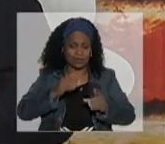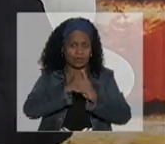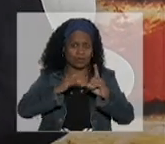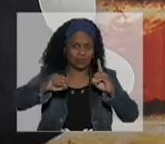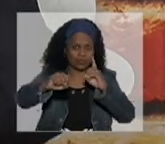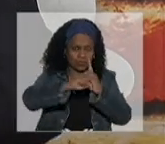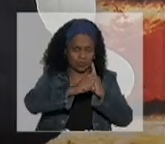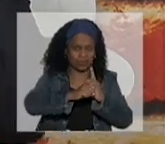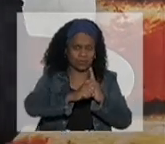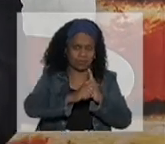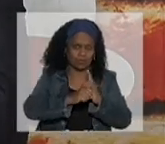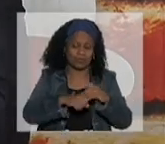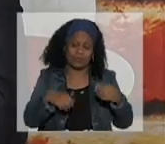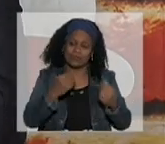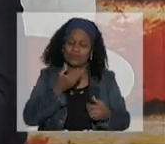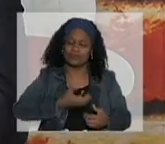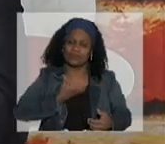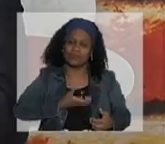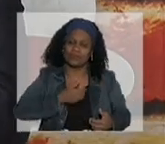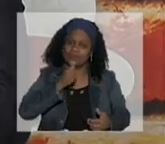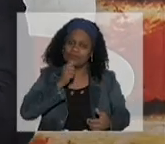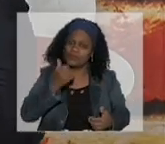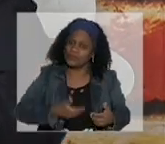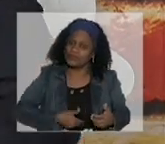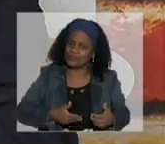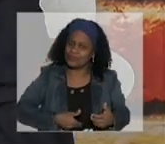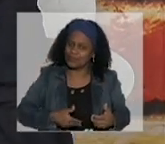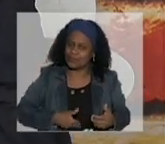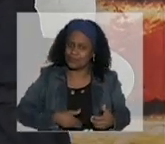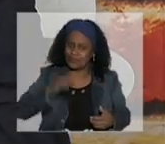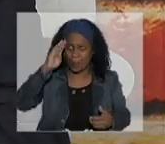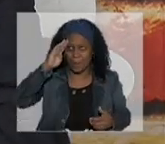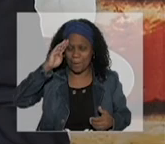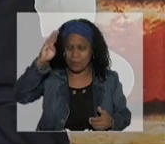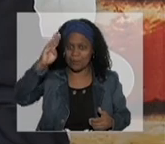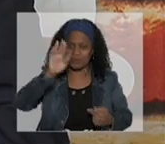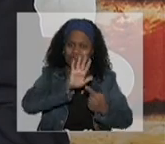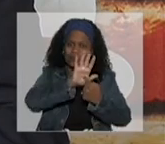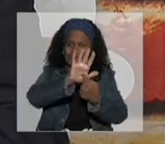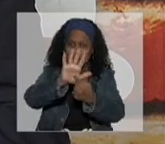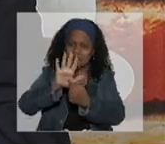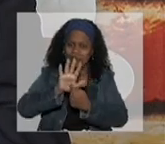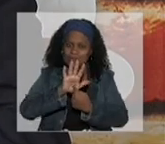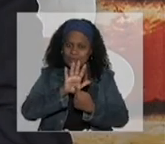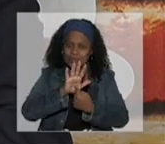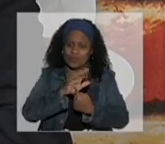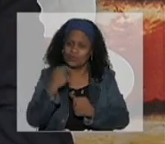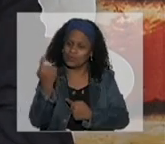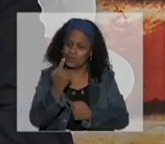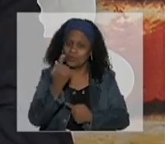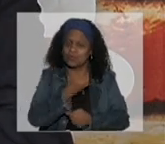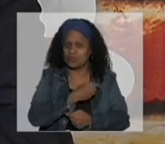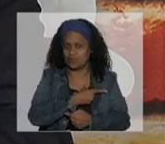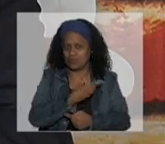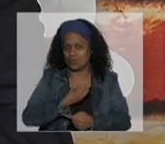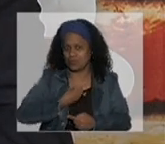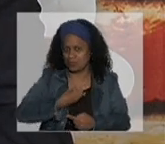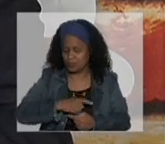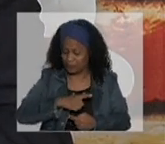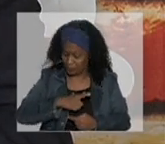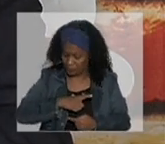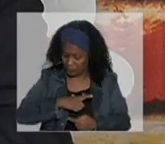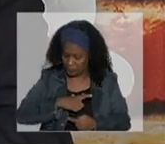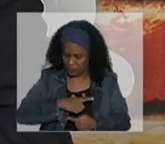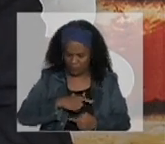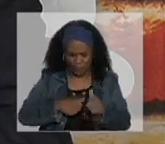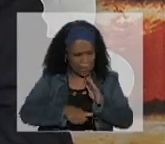como um todo. Mas, assim, ter que relançar o Natal Sem Fome é, de fato, talvez um dos principais indicadores do quadro que nós estamos enfrentando. Eu me lembro